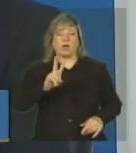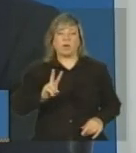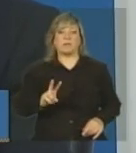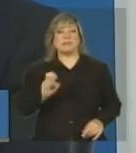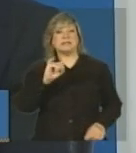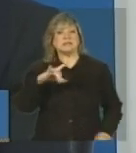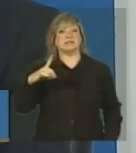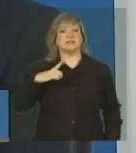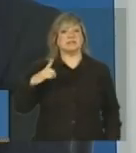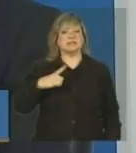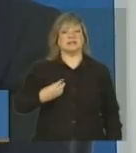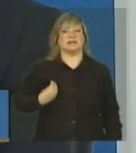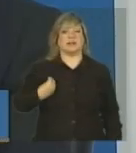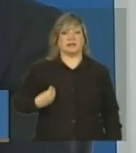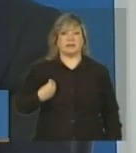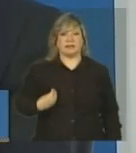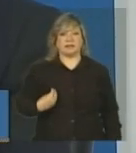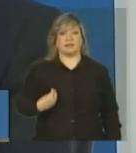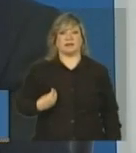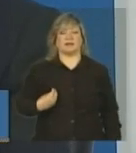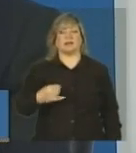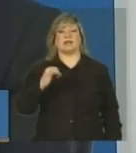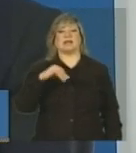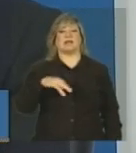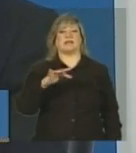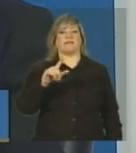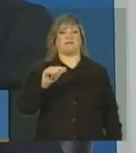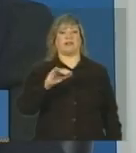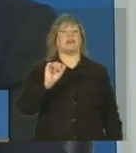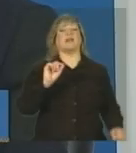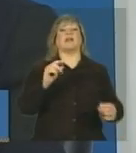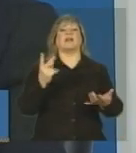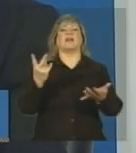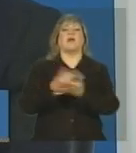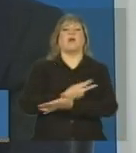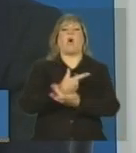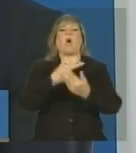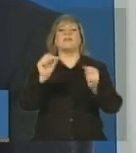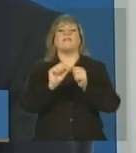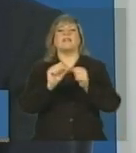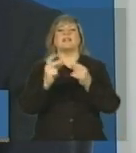se existem infrações sendo praticadas, irregularidades